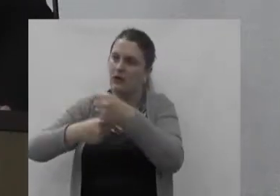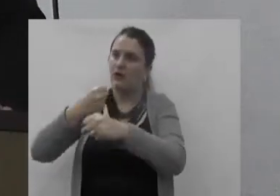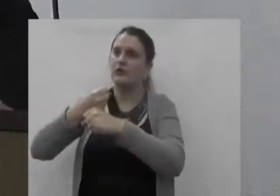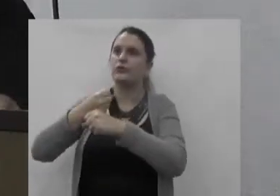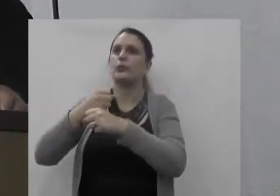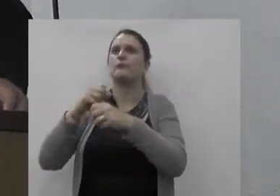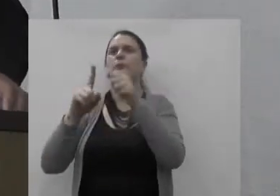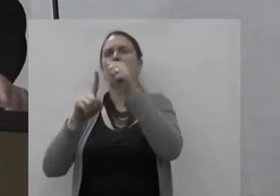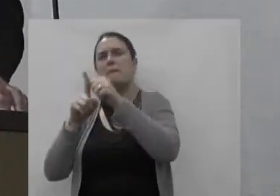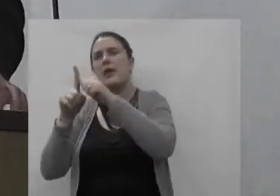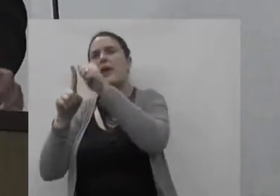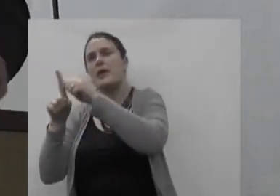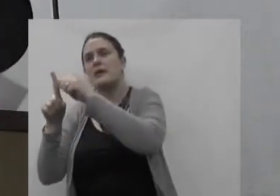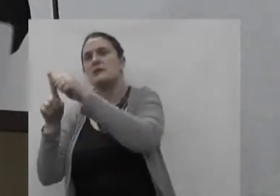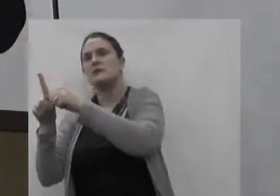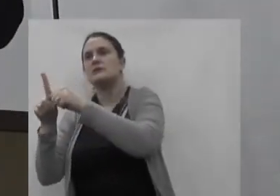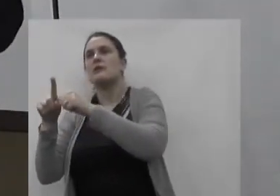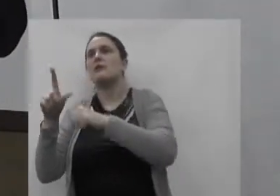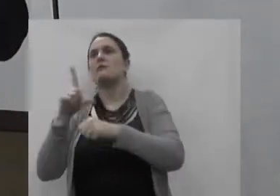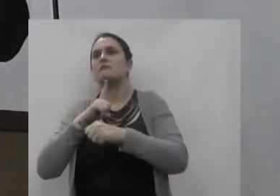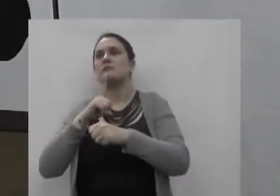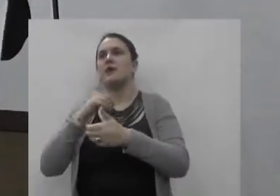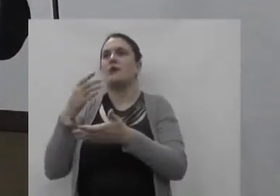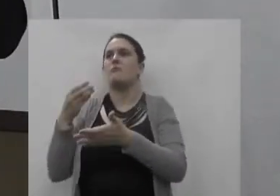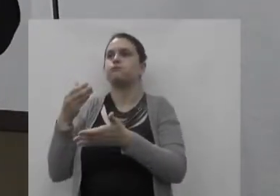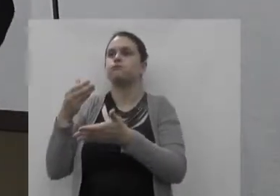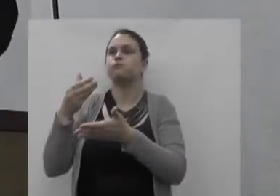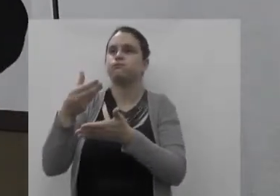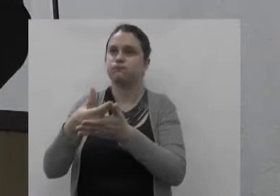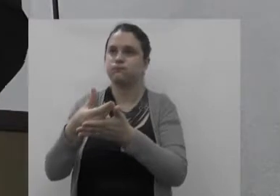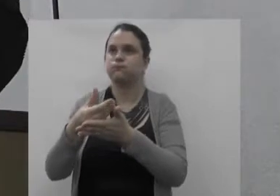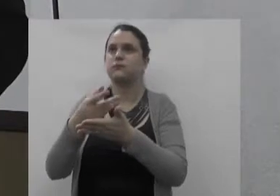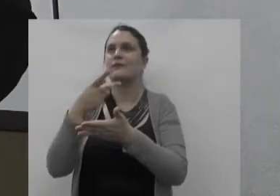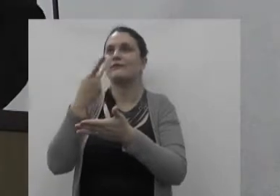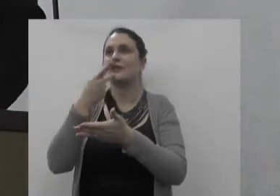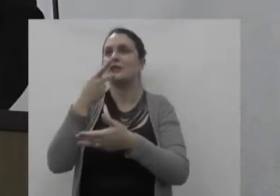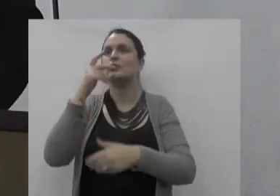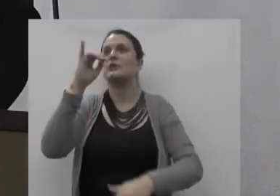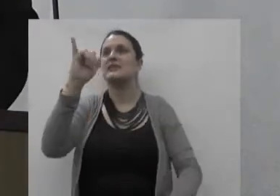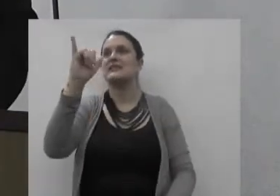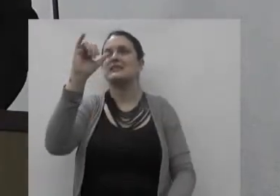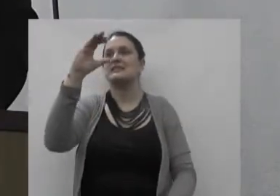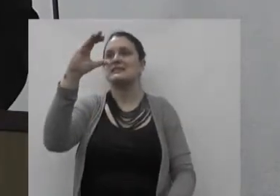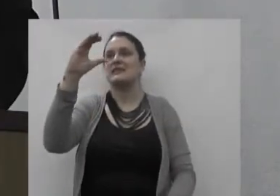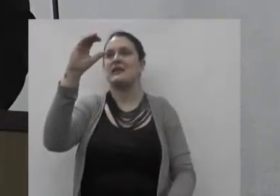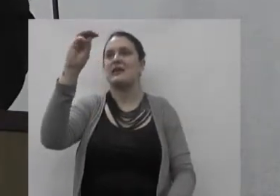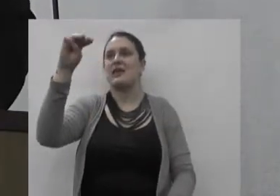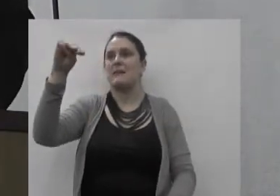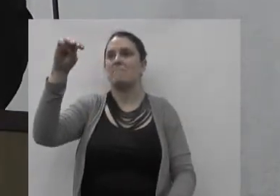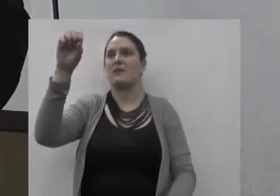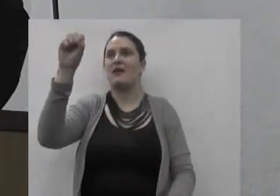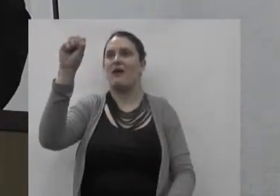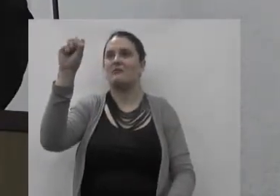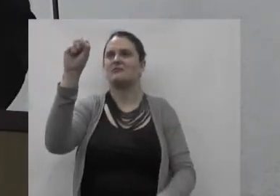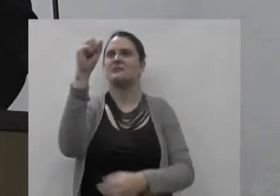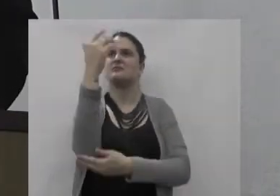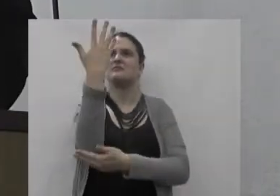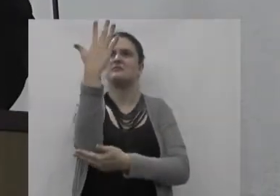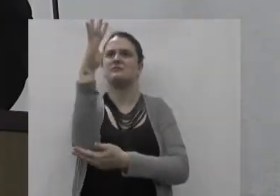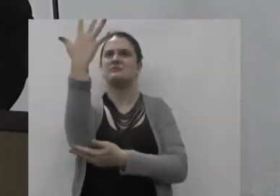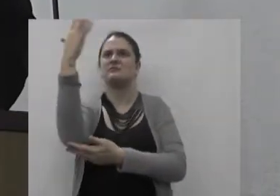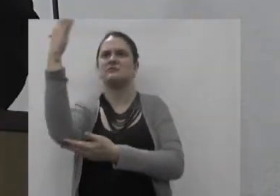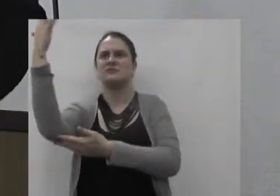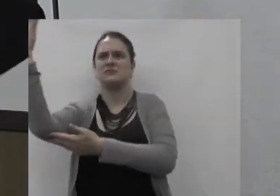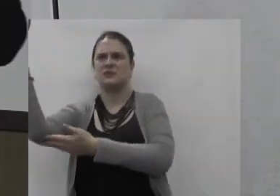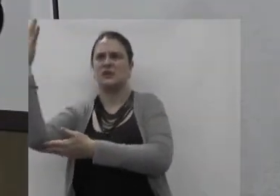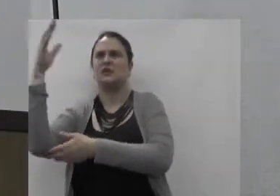melhor, mensalmente, um montante a respeito do ICMS ecológico, né, por